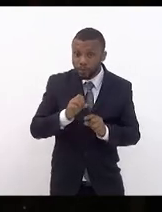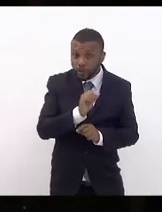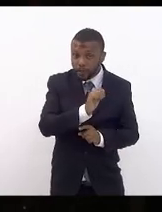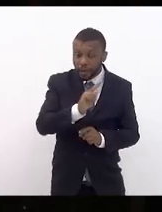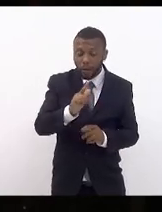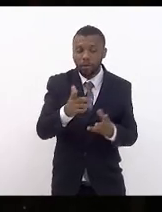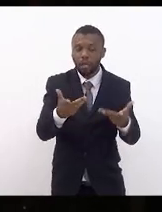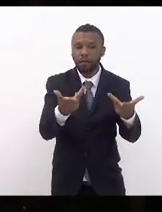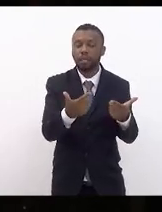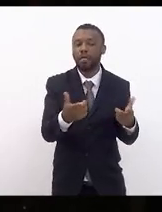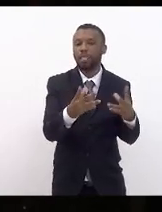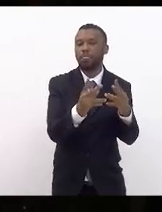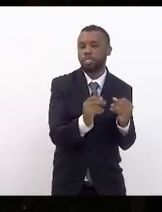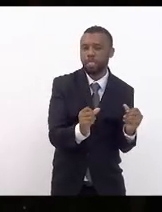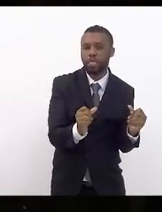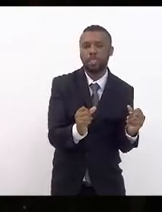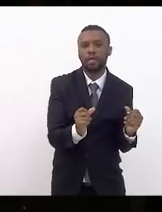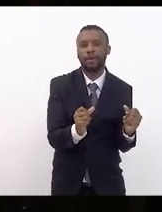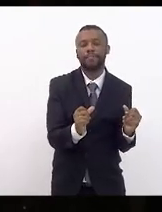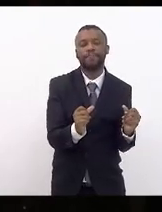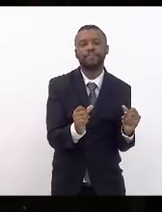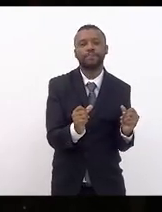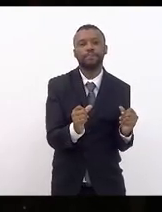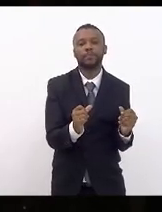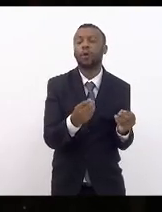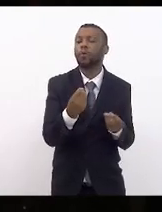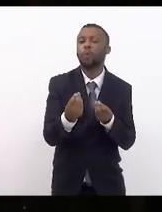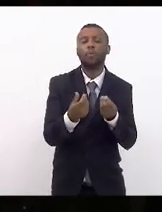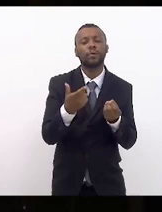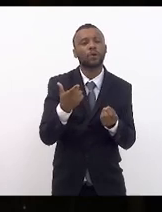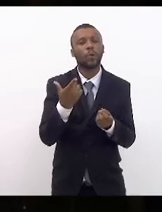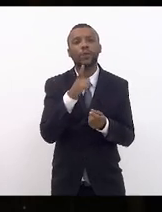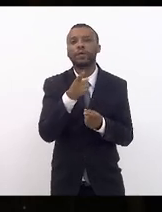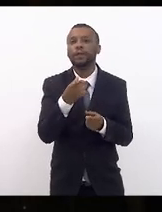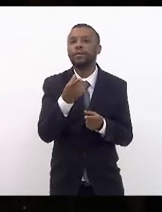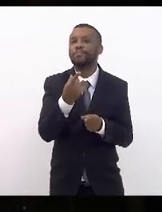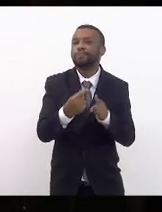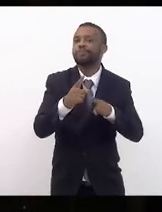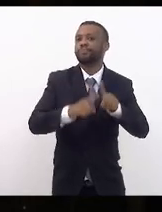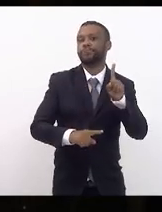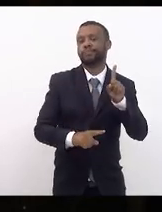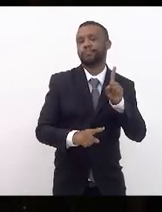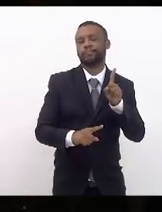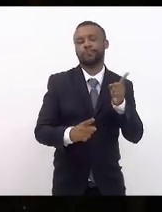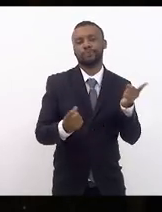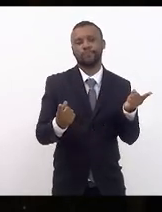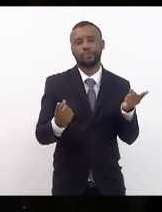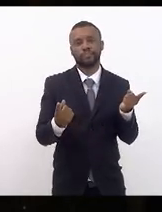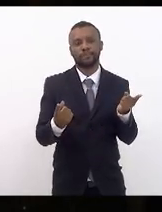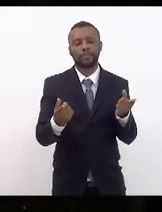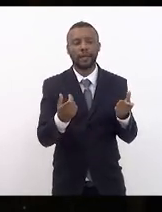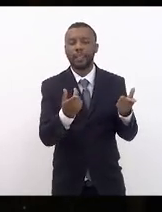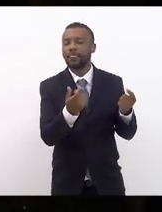sua qualidade, como restaurá-lo? Para nada mais presta, senão para ser